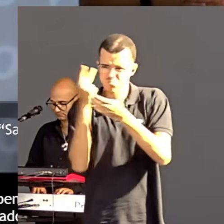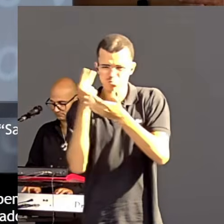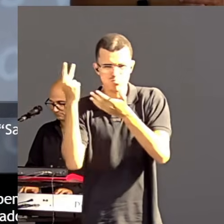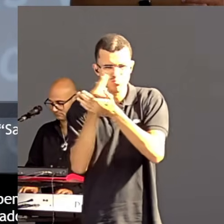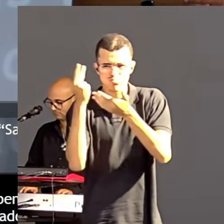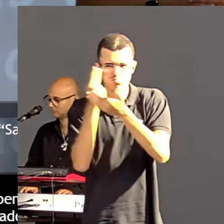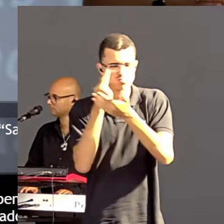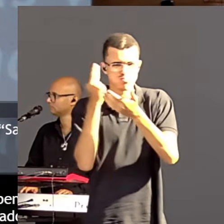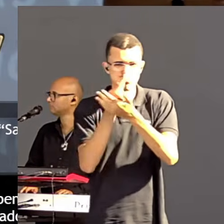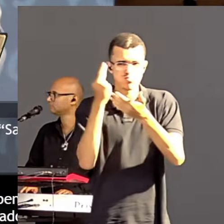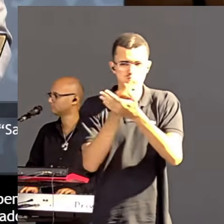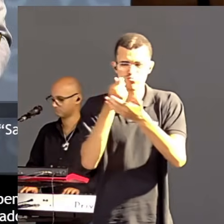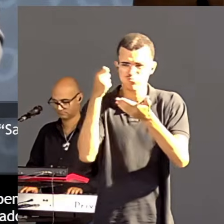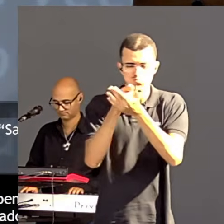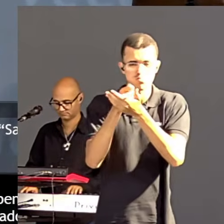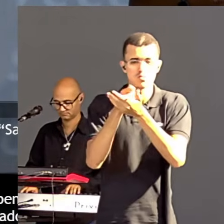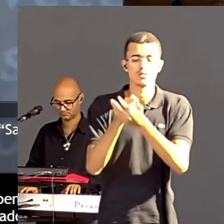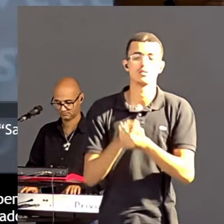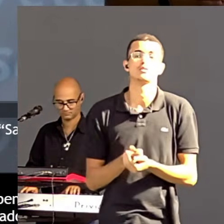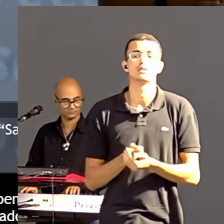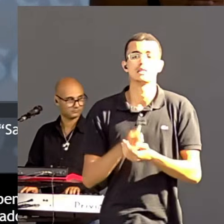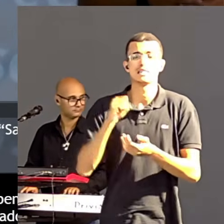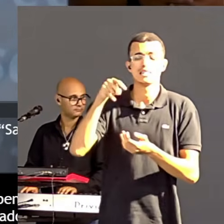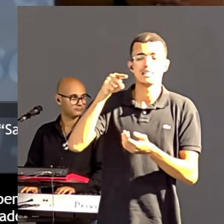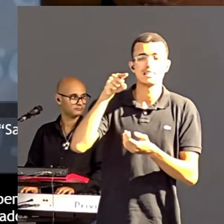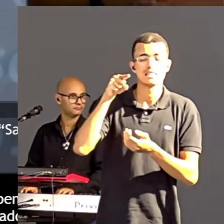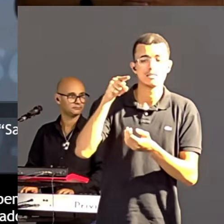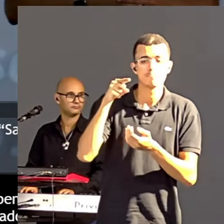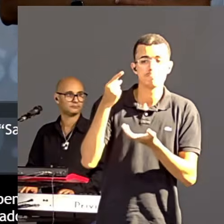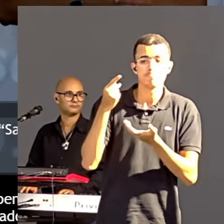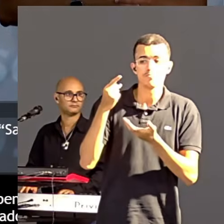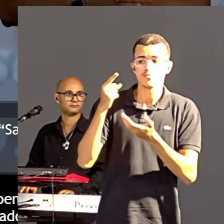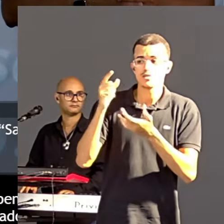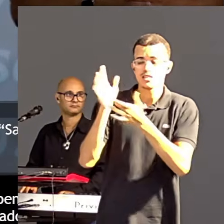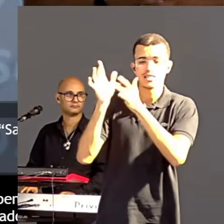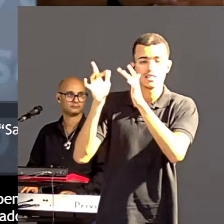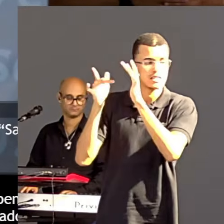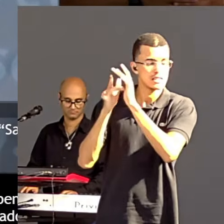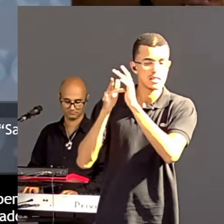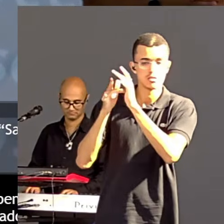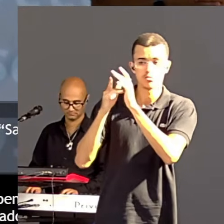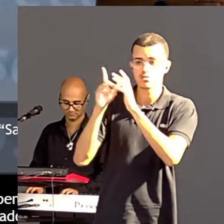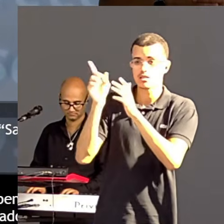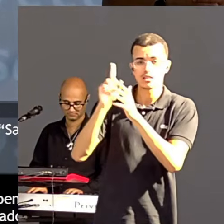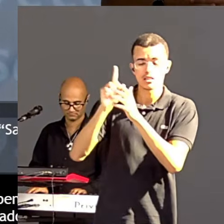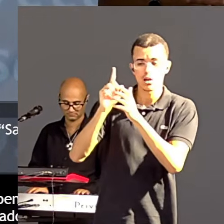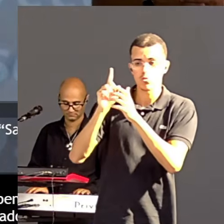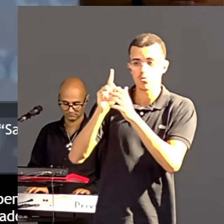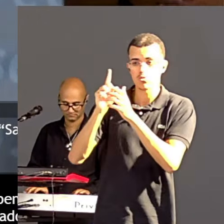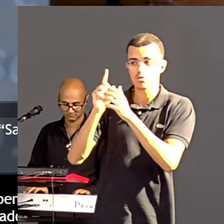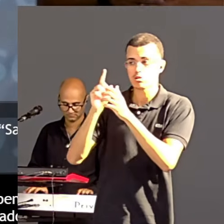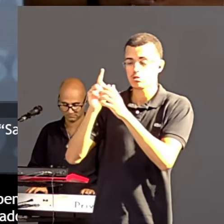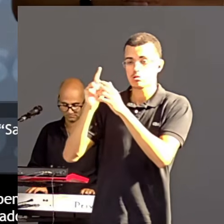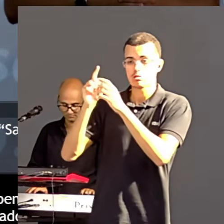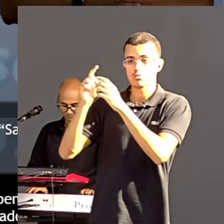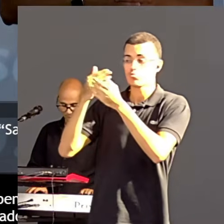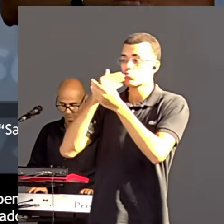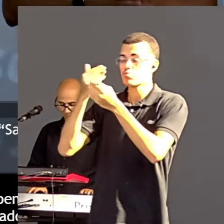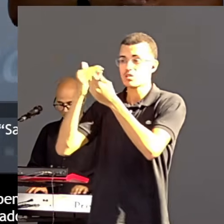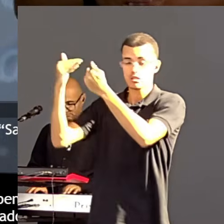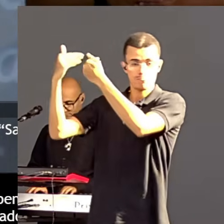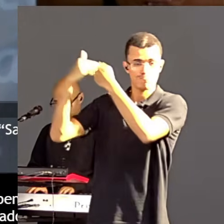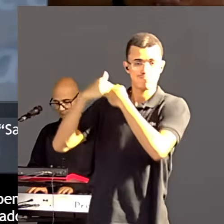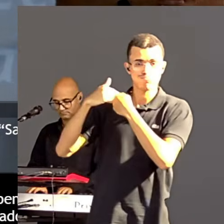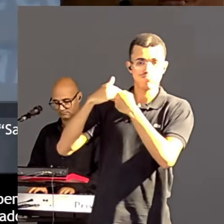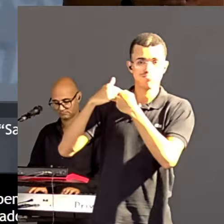muito teimosos. Se Ele não determinar, a gente não para, a gente não descansa. Por isso que Ele diz, olha, é um estatuto: